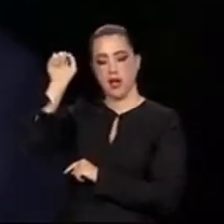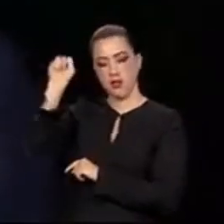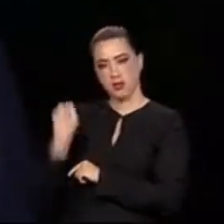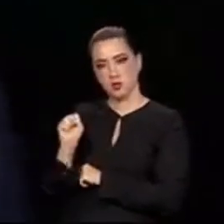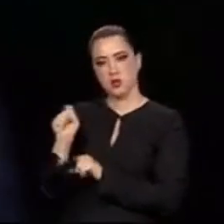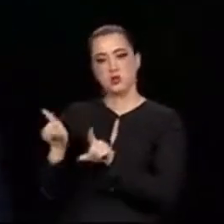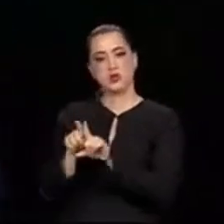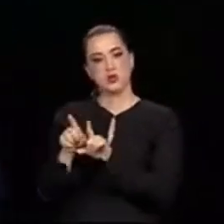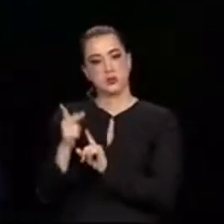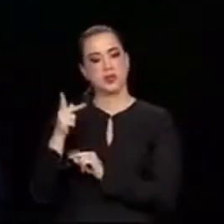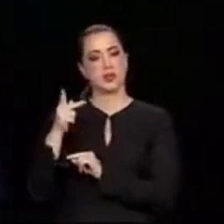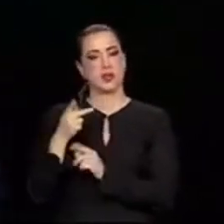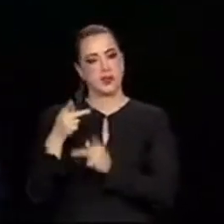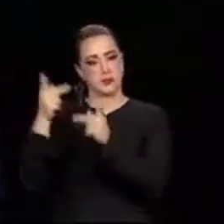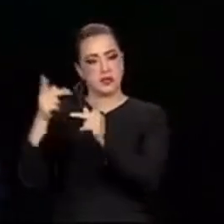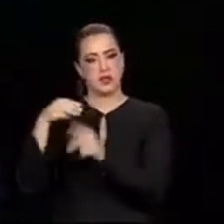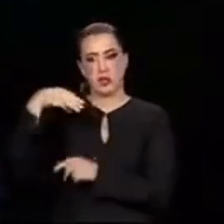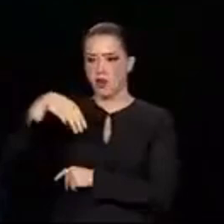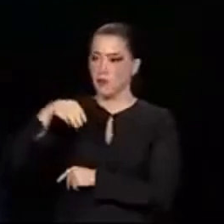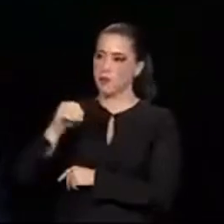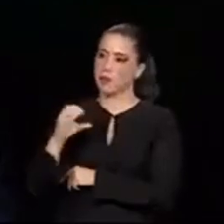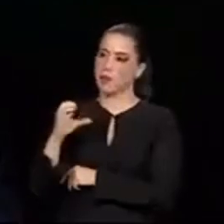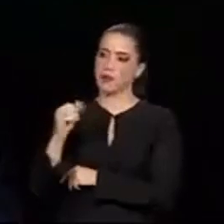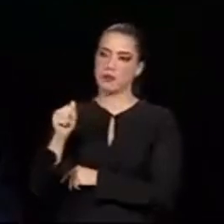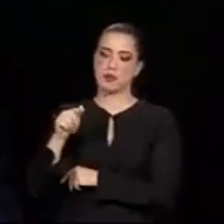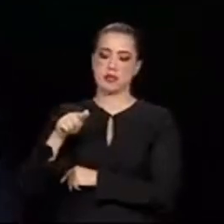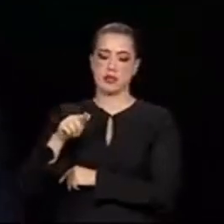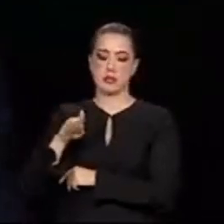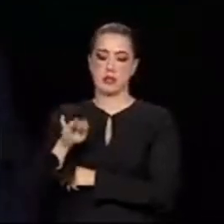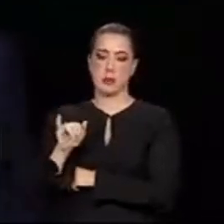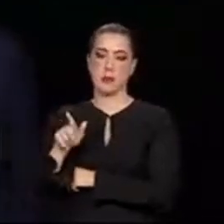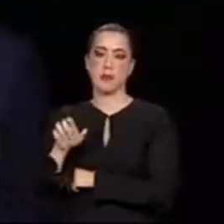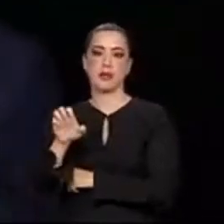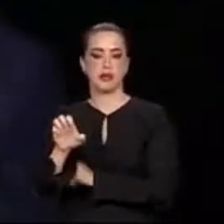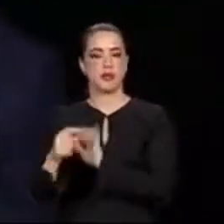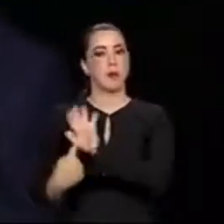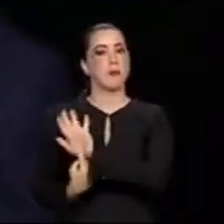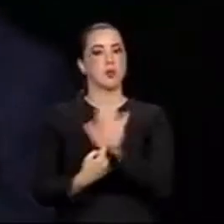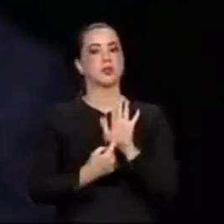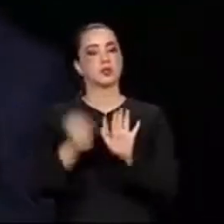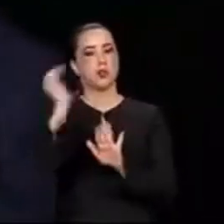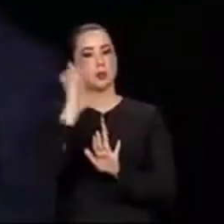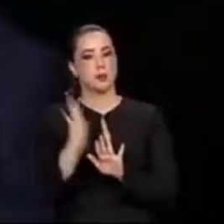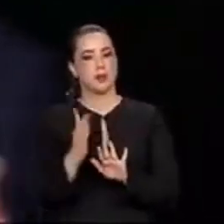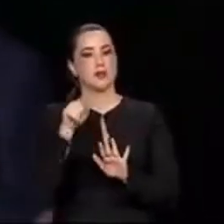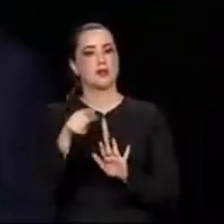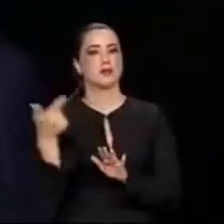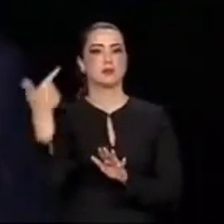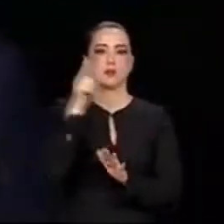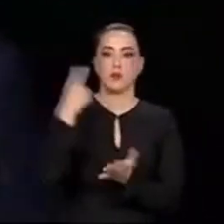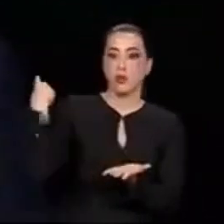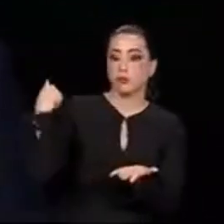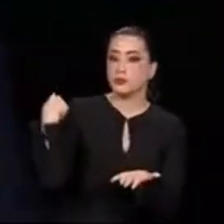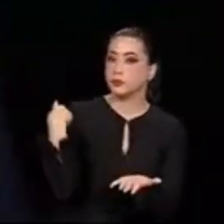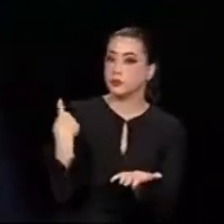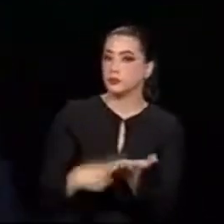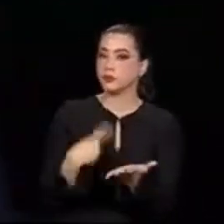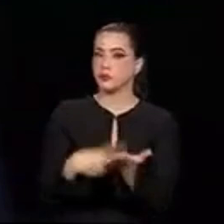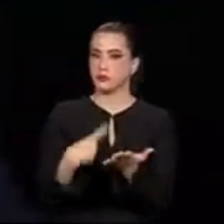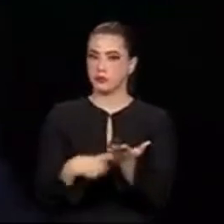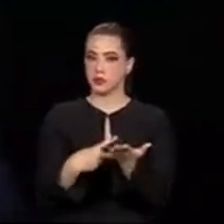e quero ir à Moçambique não é demonstração de que o Brasil vai reatar